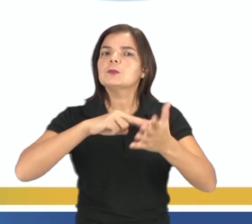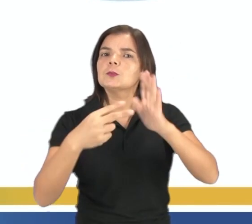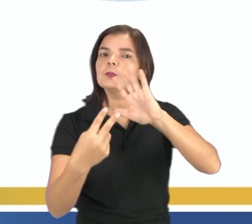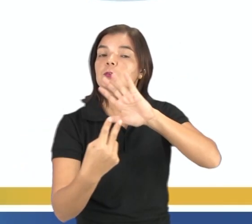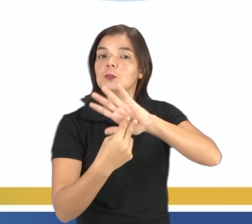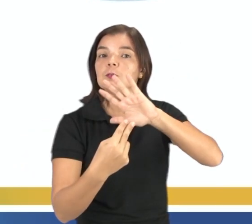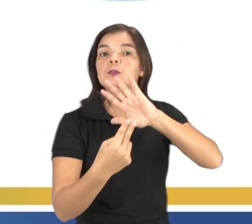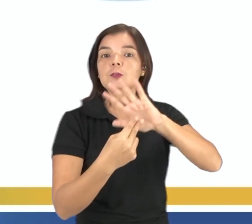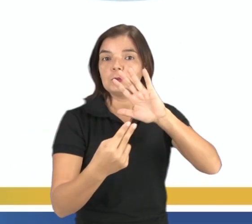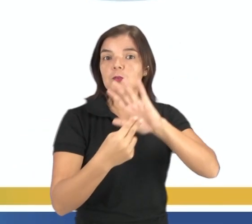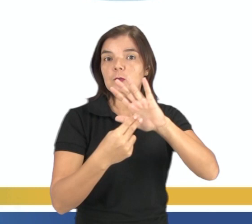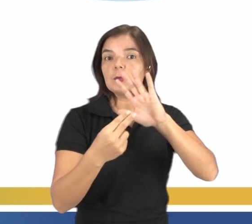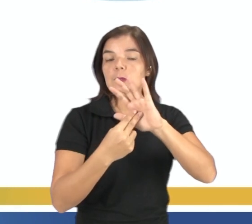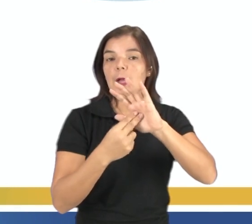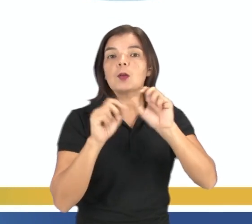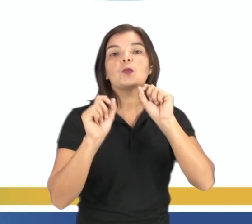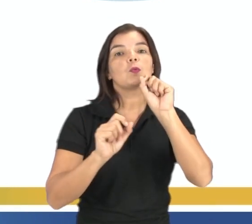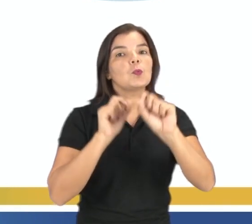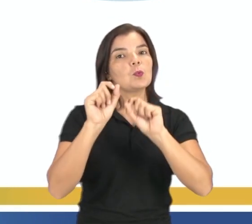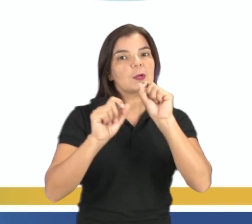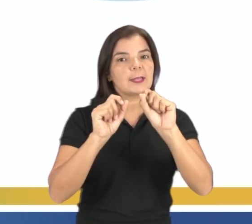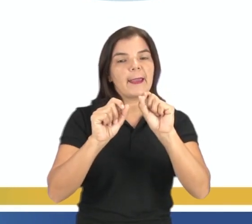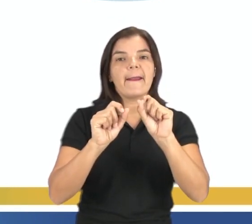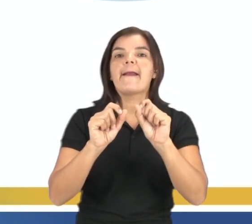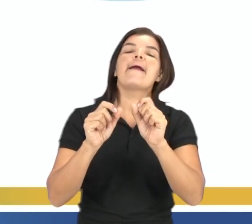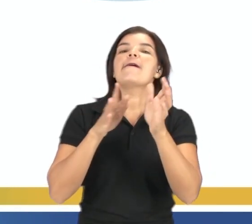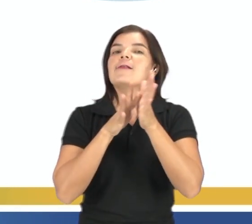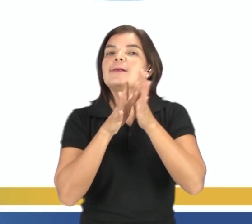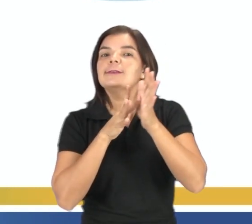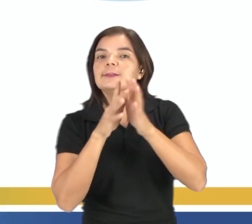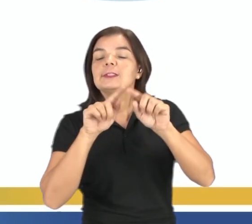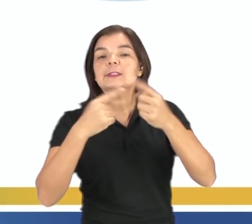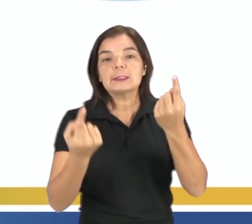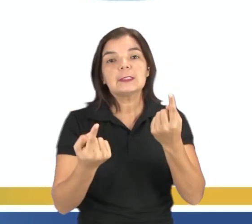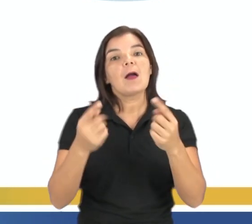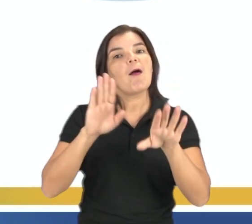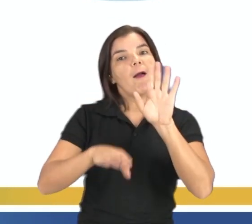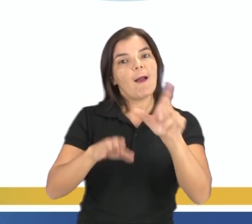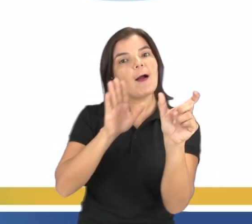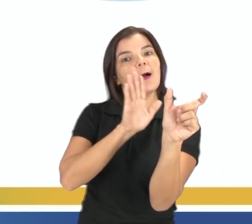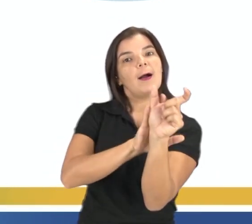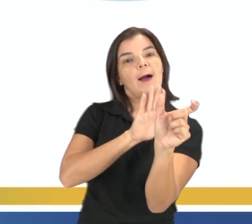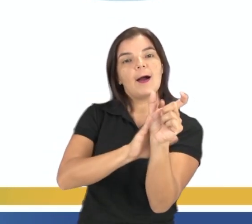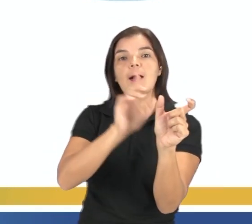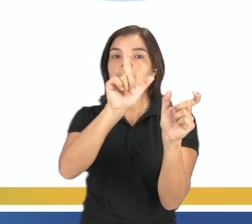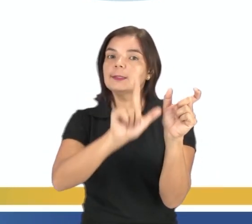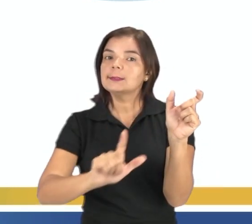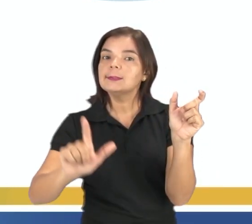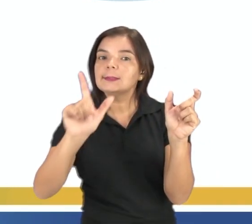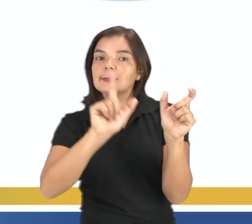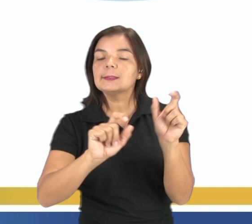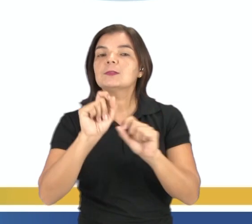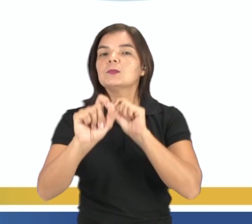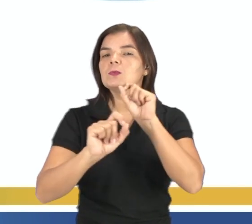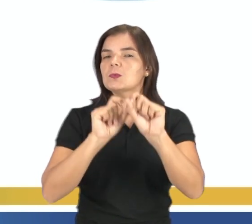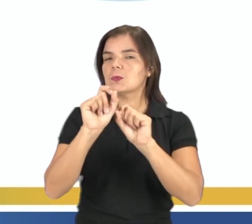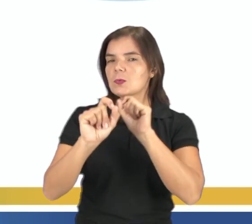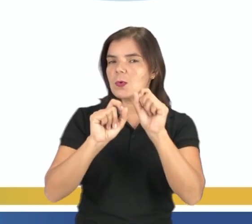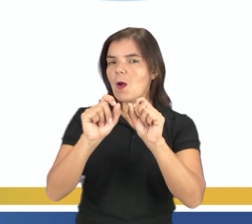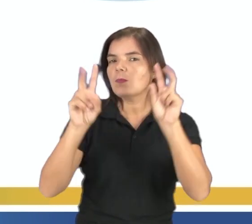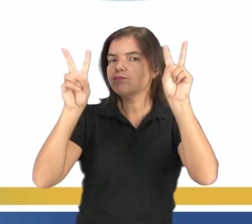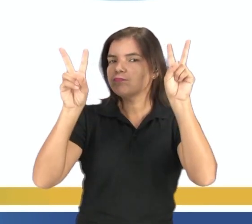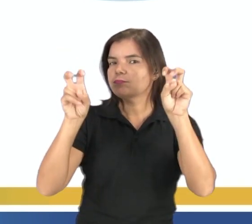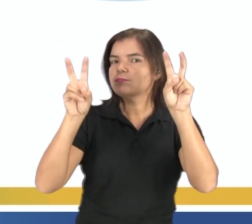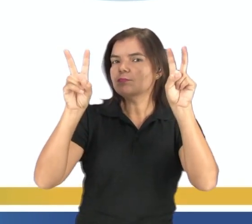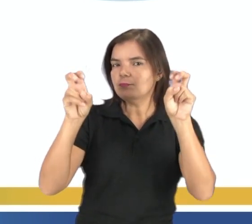sentido figurado e não dicionarizado. A denotação, por sua vez, é o sentido literal atribuído a